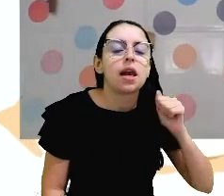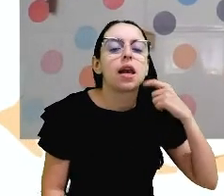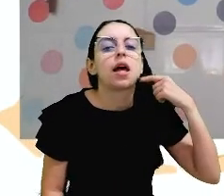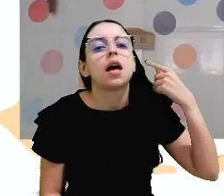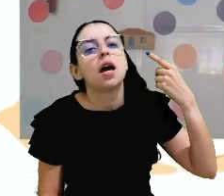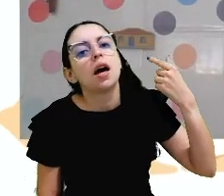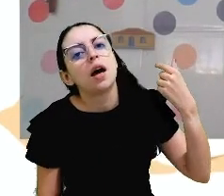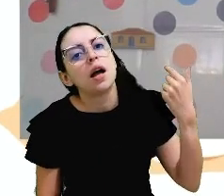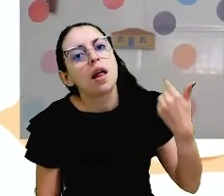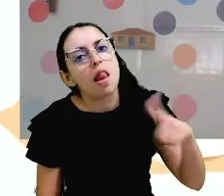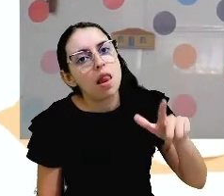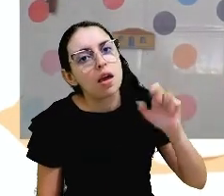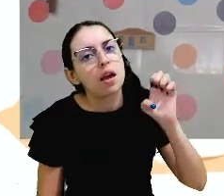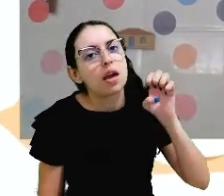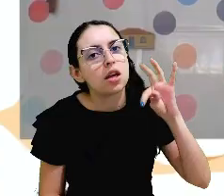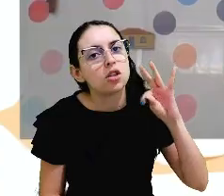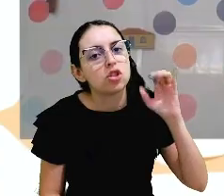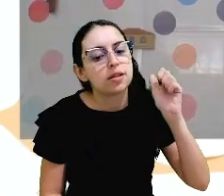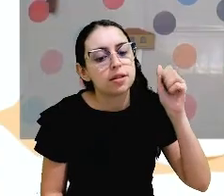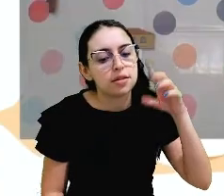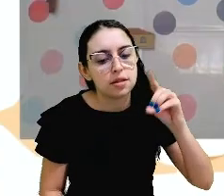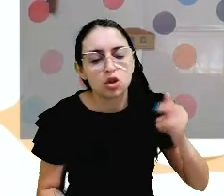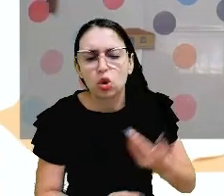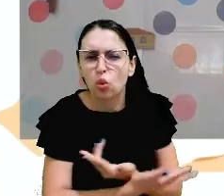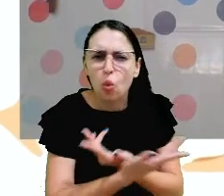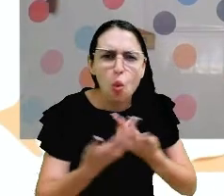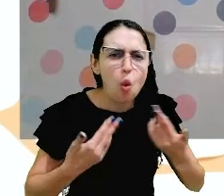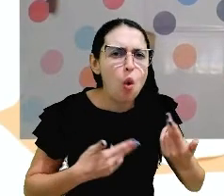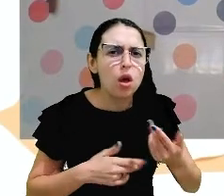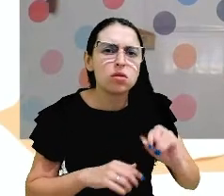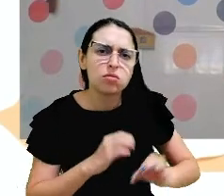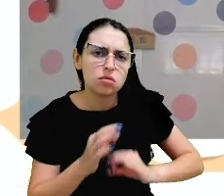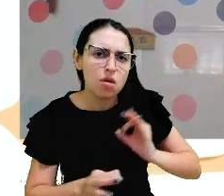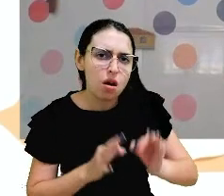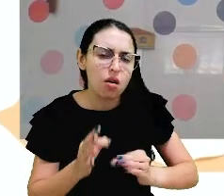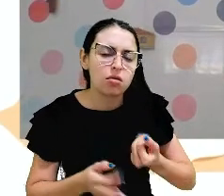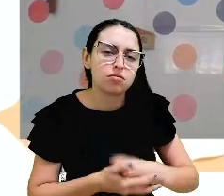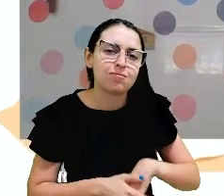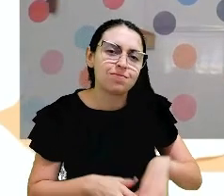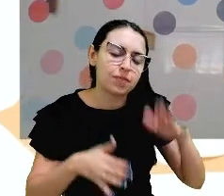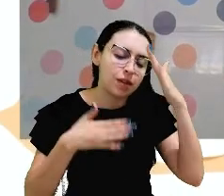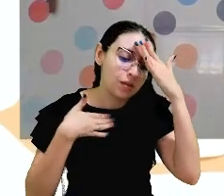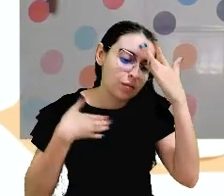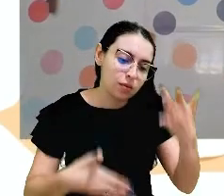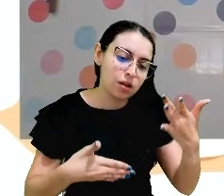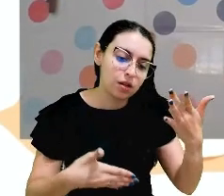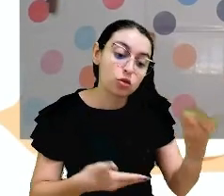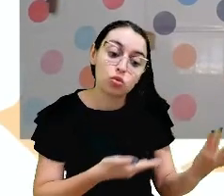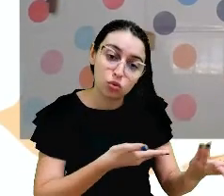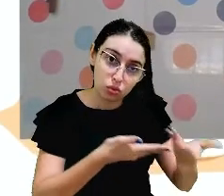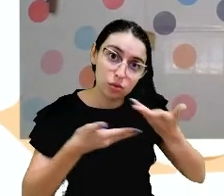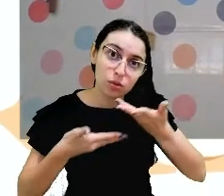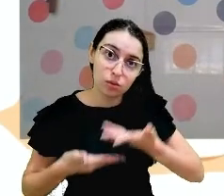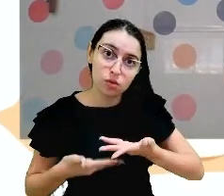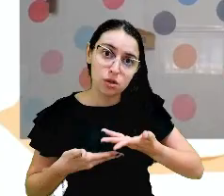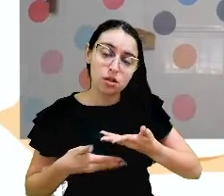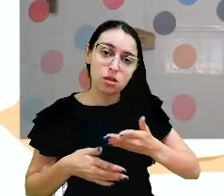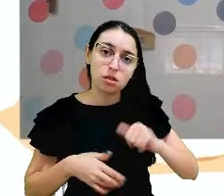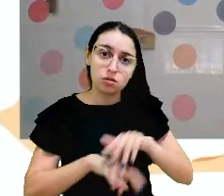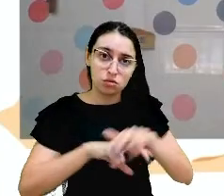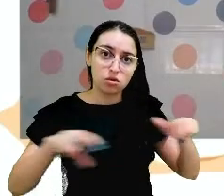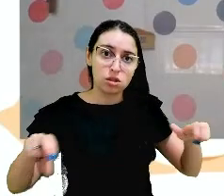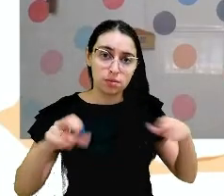doutora Inês, todos que participaram e coordenaram esse evento. Foi, para mim, agradecer, inclusive, o convite para estar presidindo essa